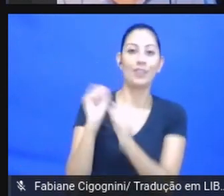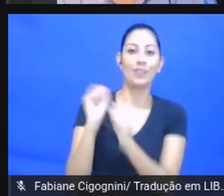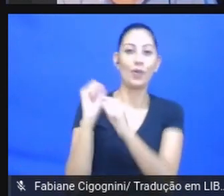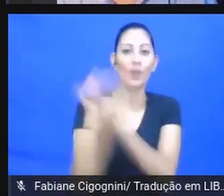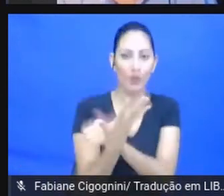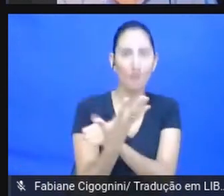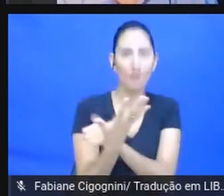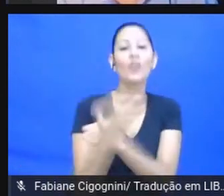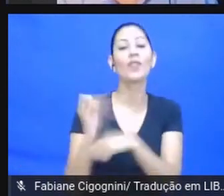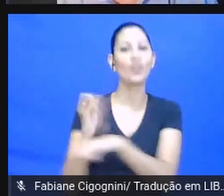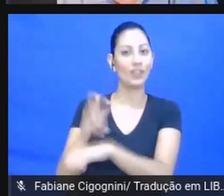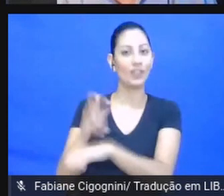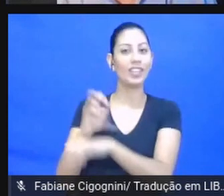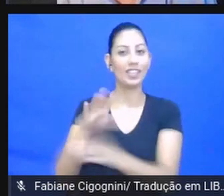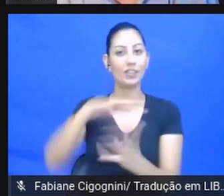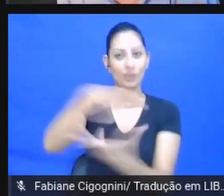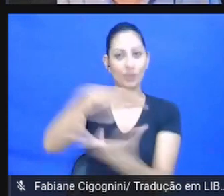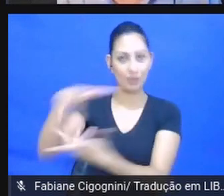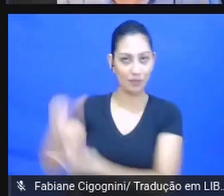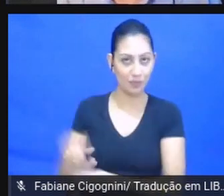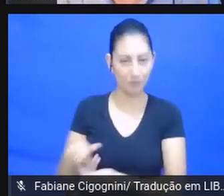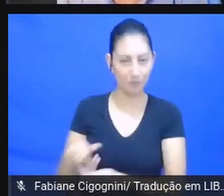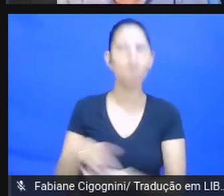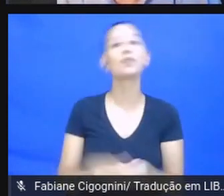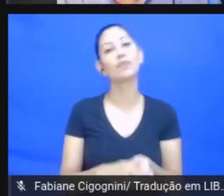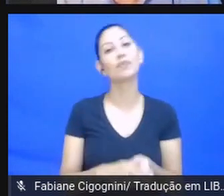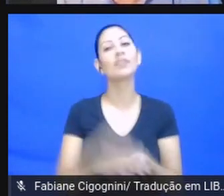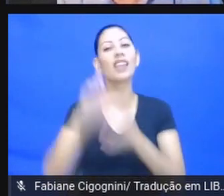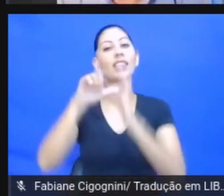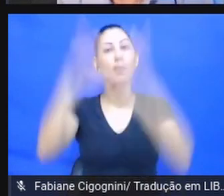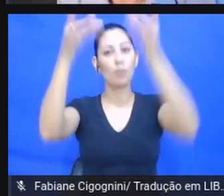aí depois vamos detalhar um pouco mais